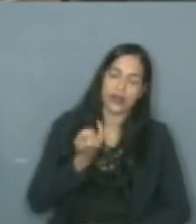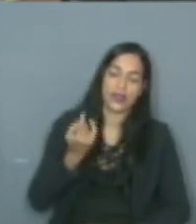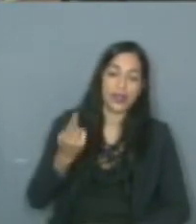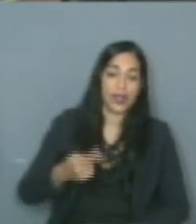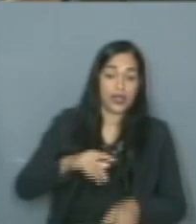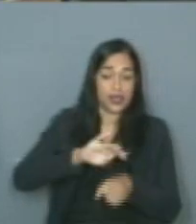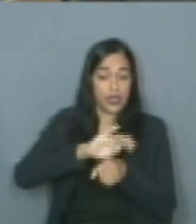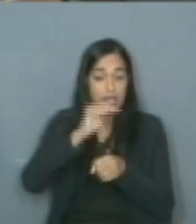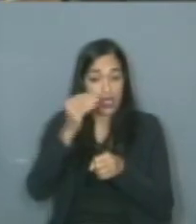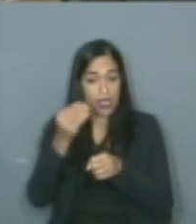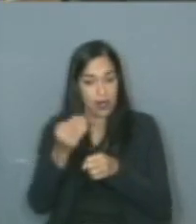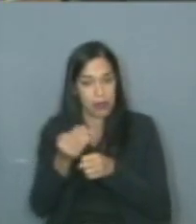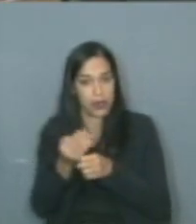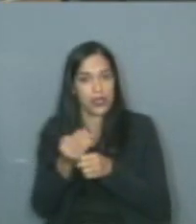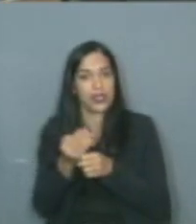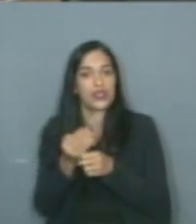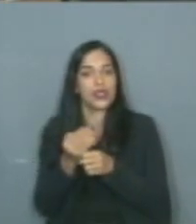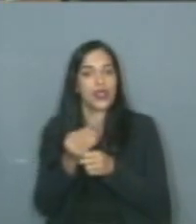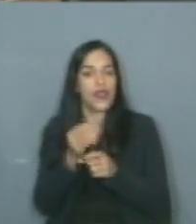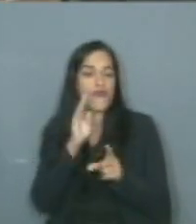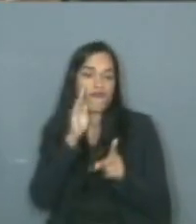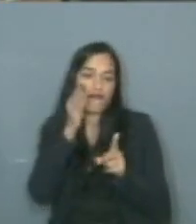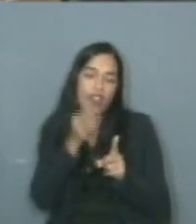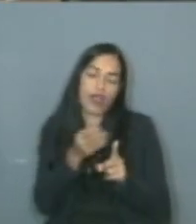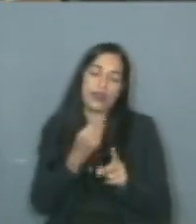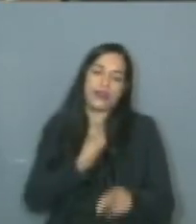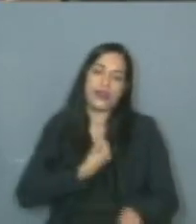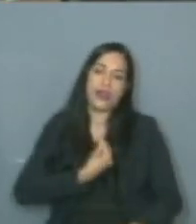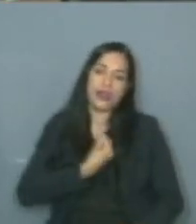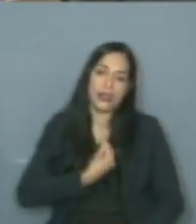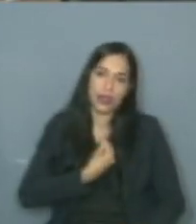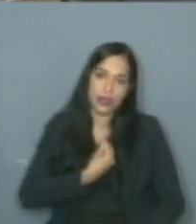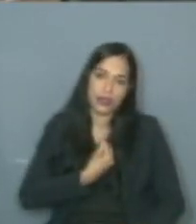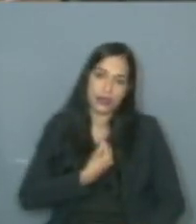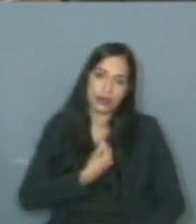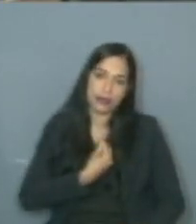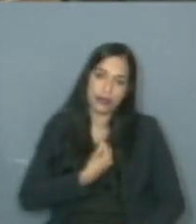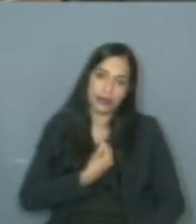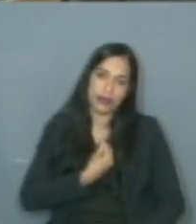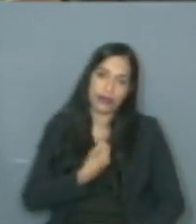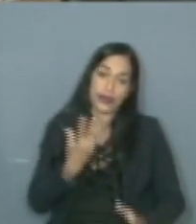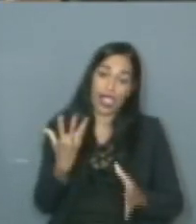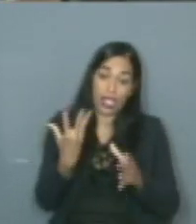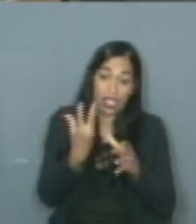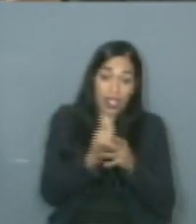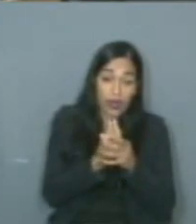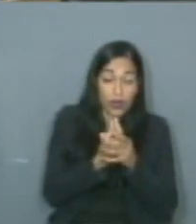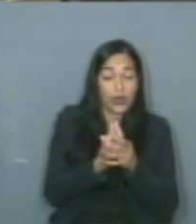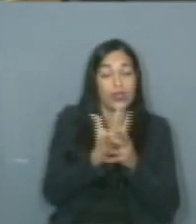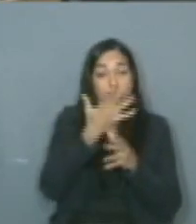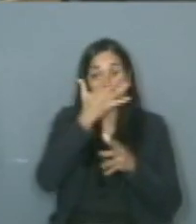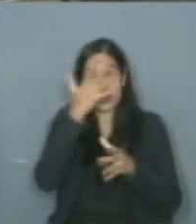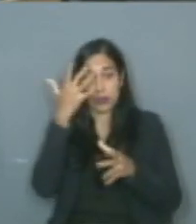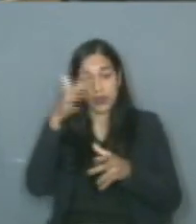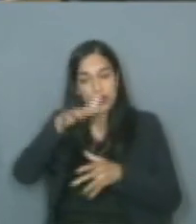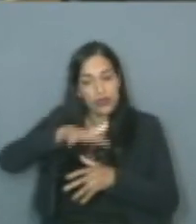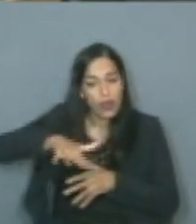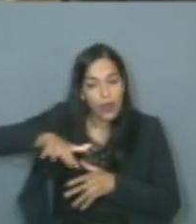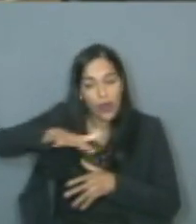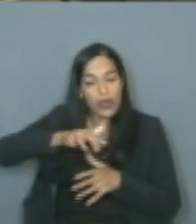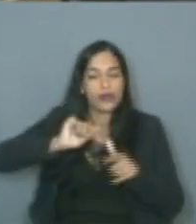se debruçar sobre essa realidade. Vou repetir, integrar essas pessoas